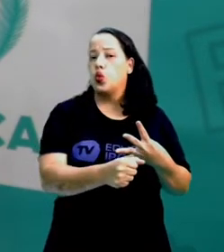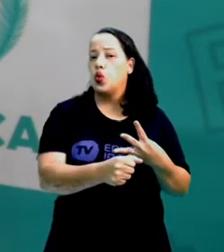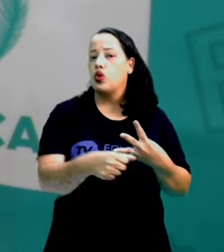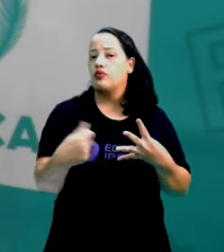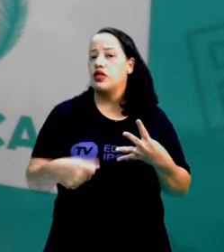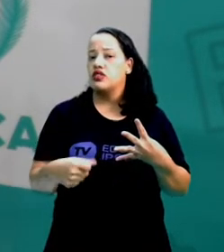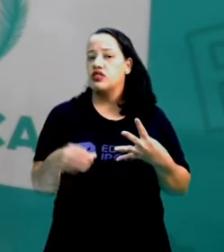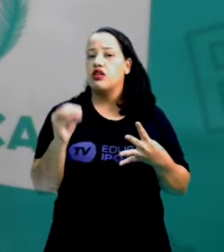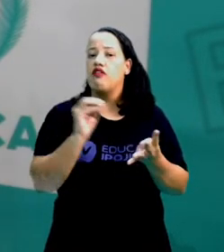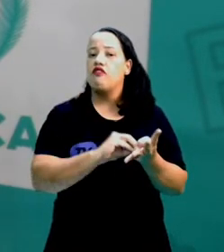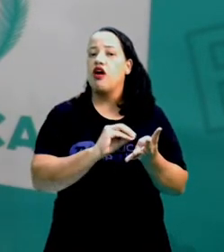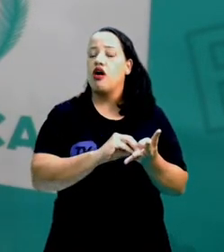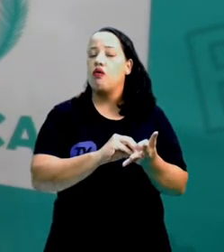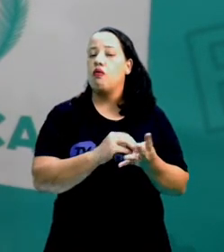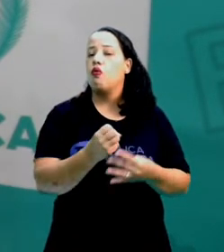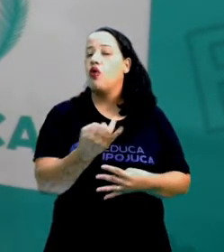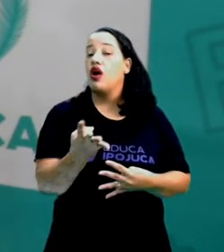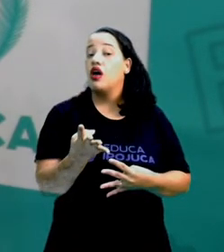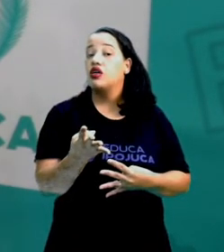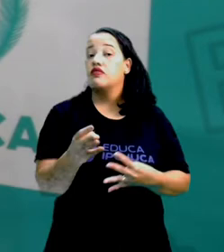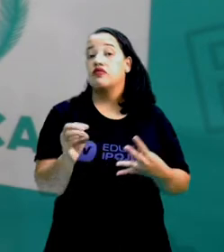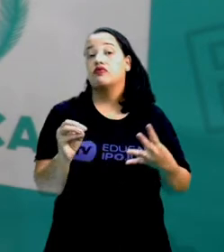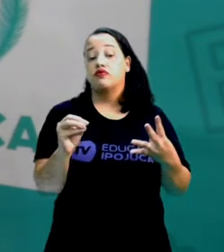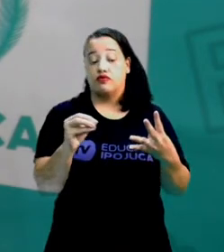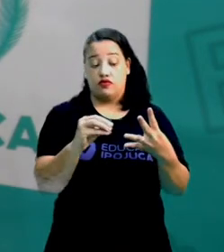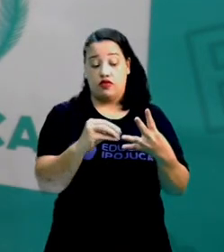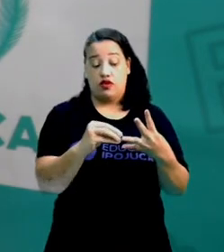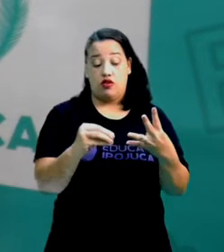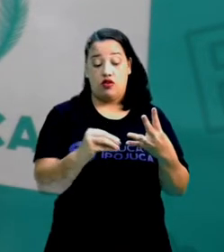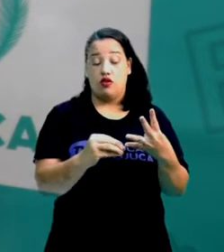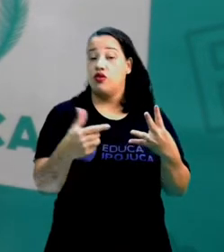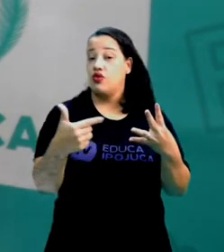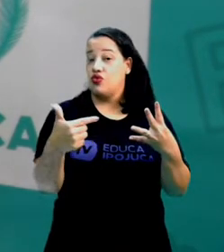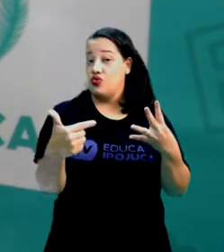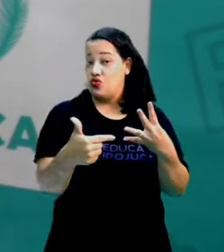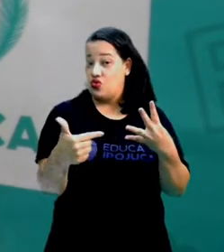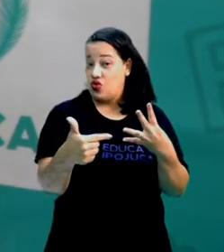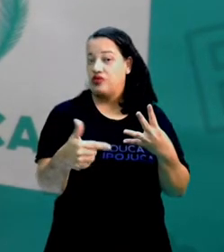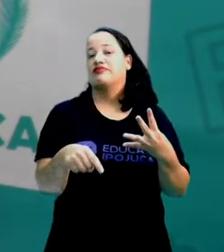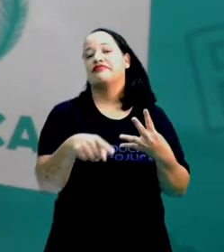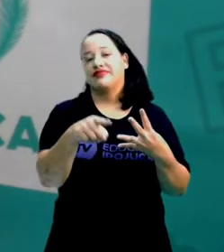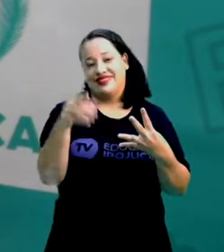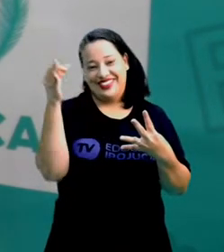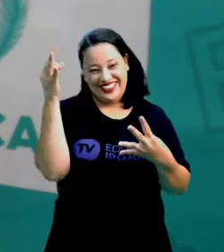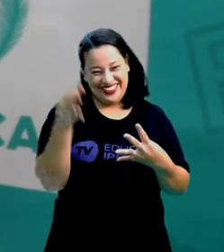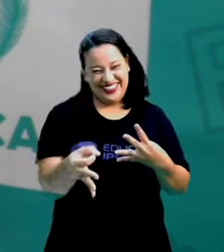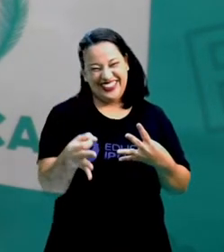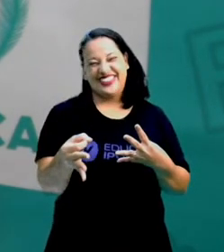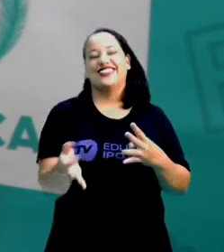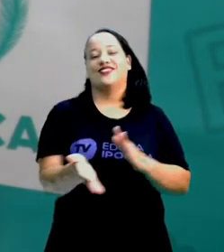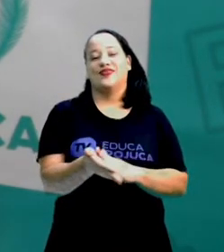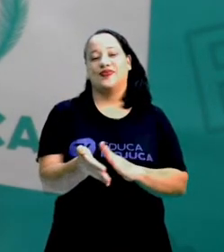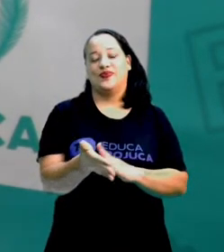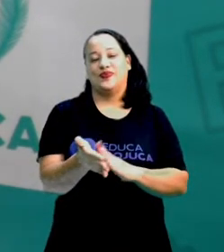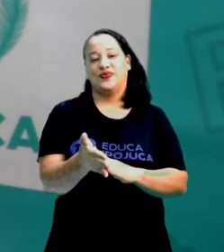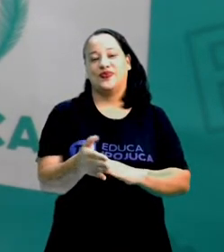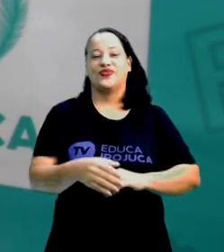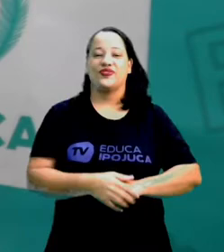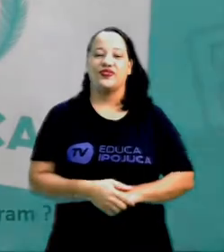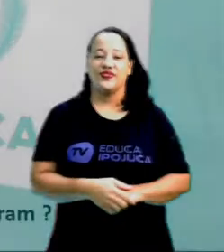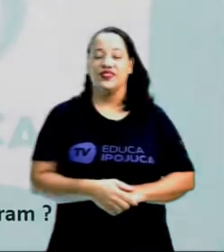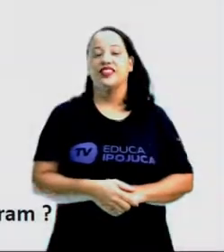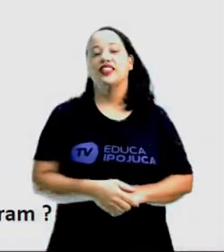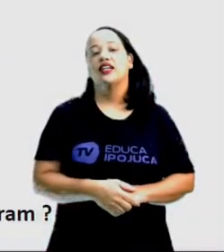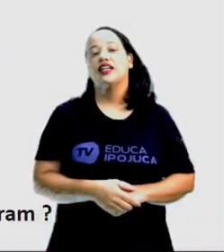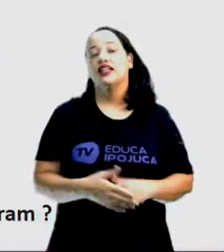copos? Se vocês responderam que está faltando 2 copos, vocês acertaram. Muito bem.